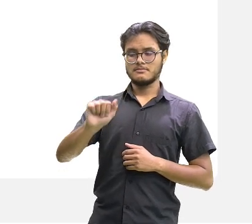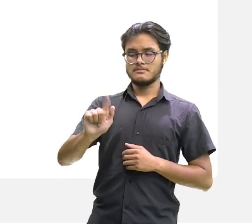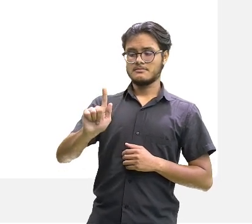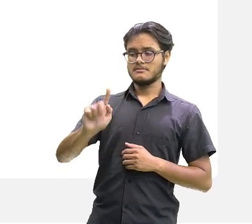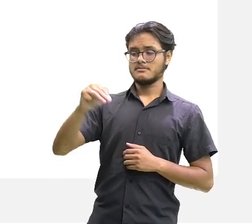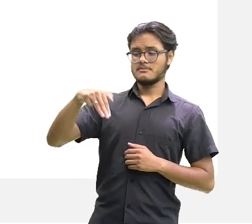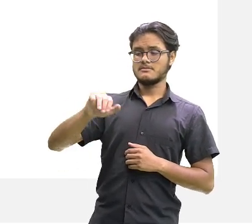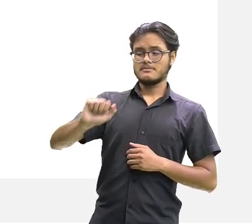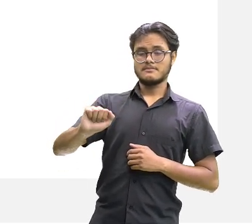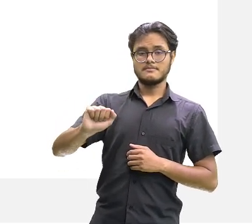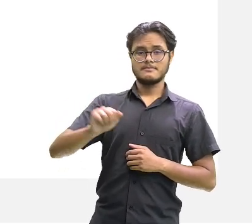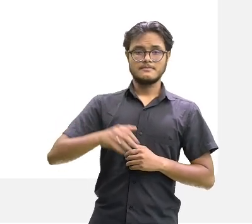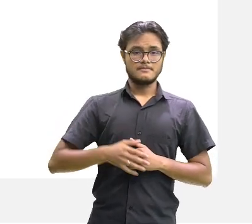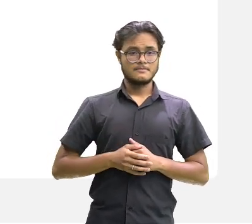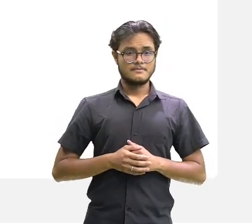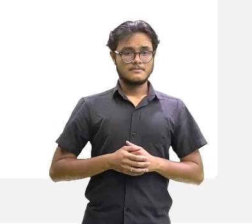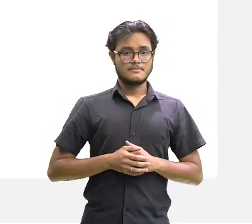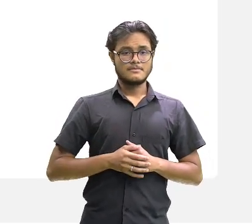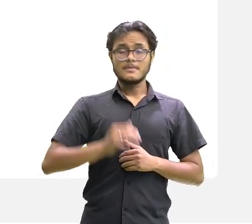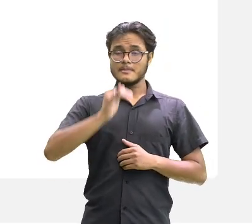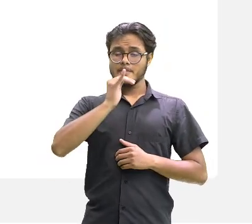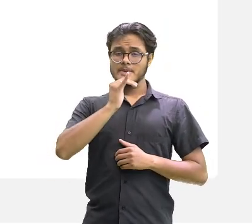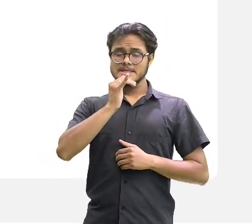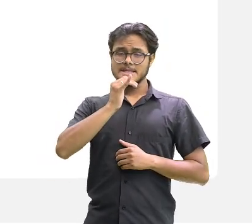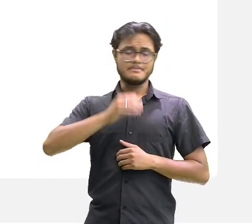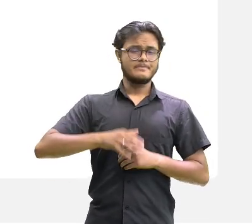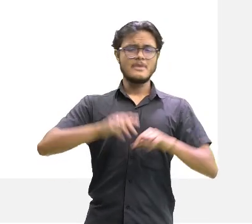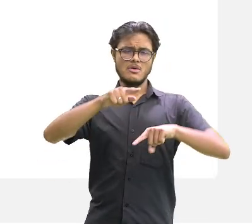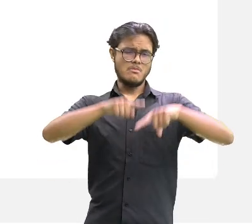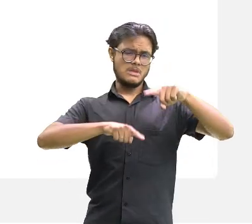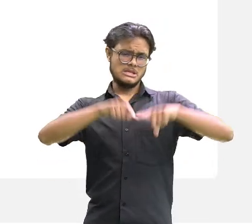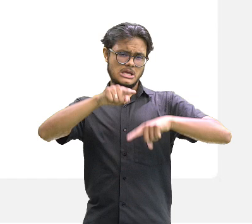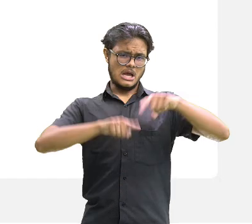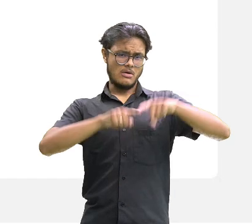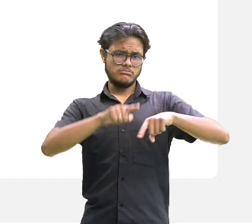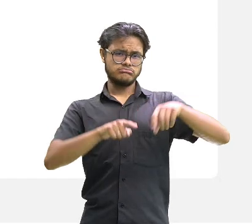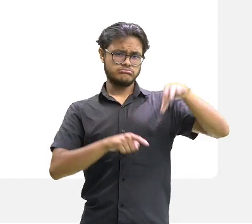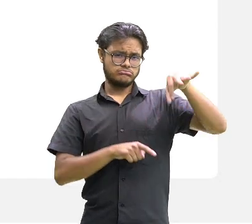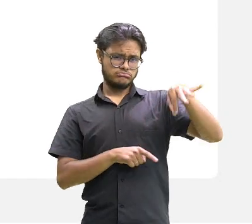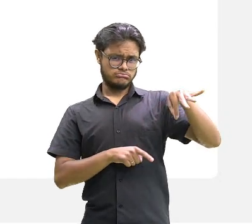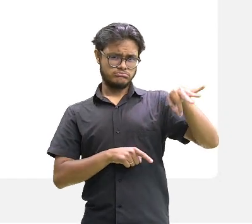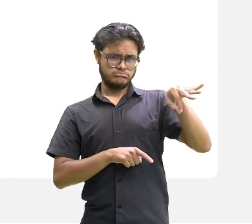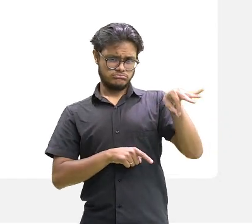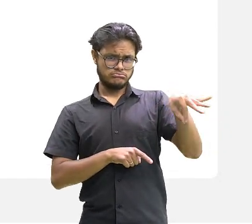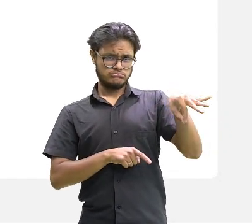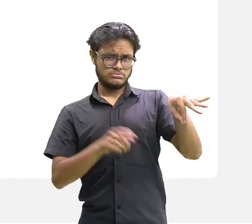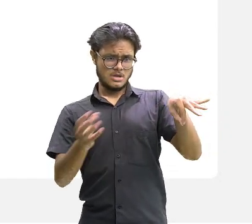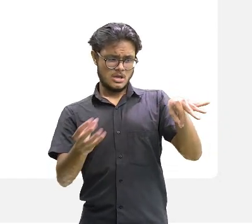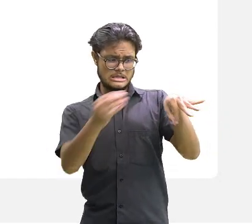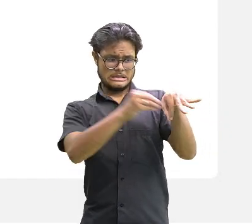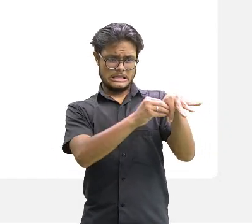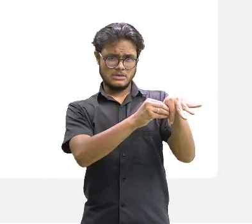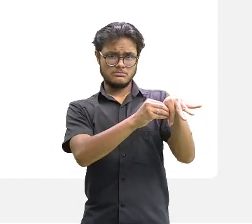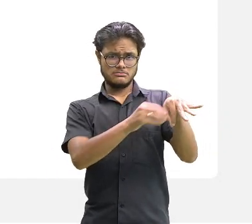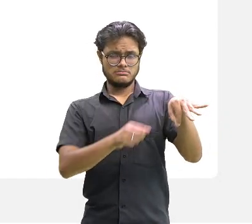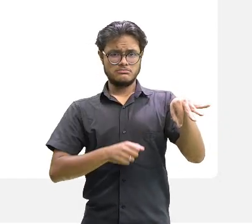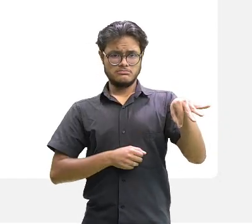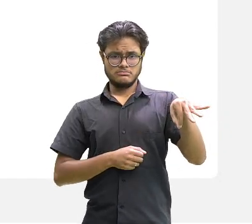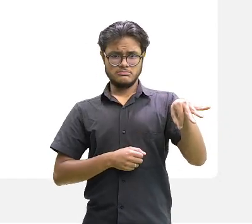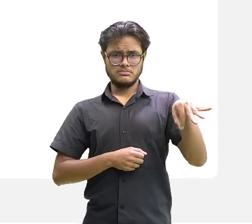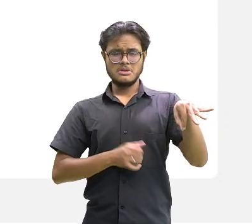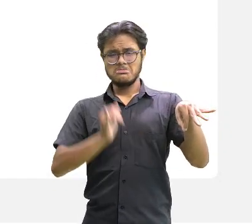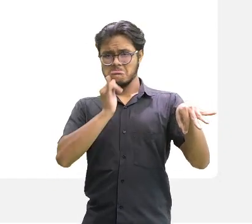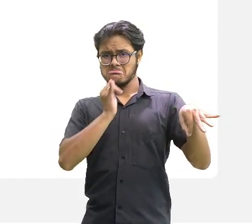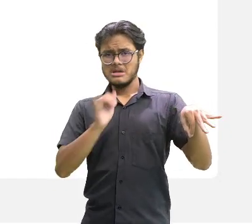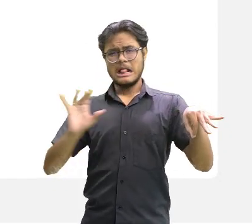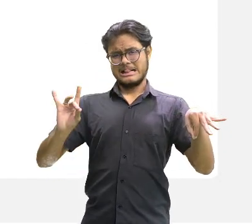Diafragma é um método de barreira móvel que pode ser colocado e retirado na vagina e consiste em uma estrutura de